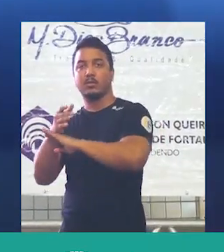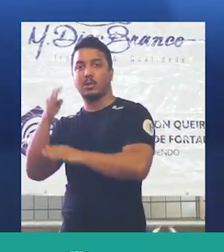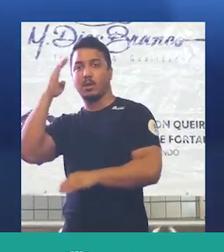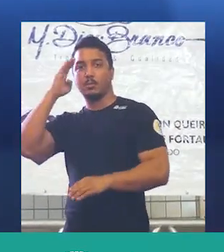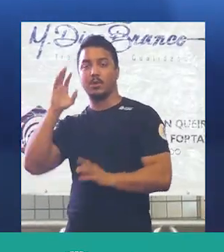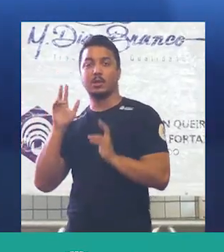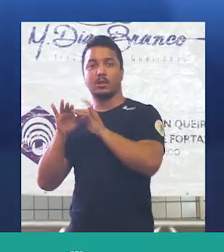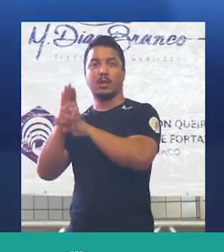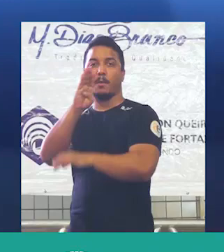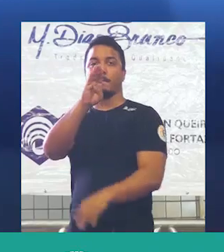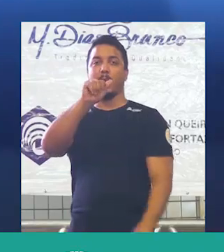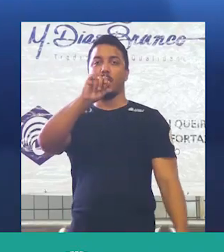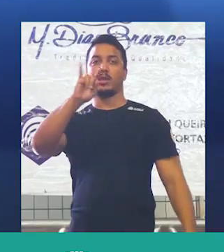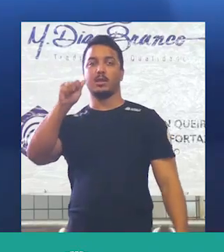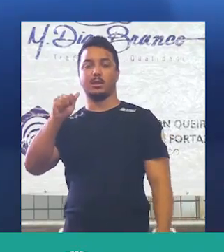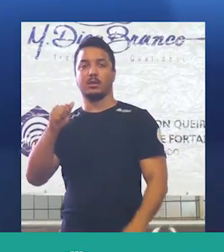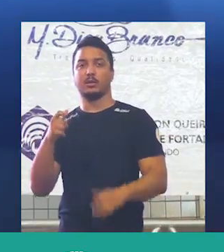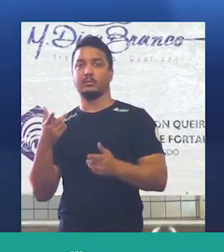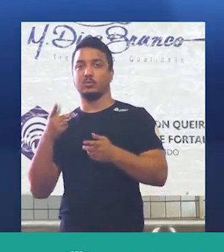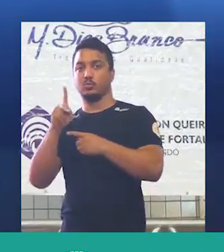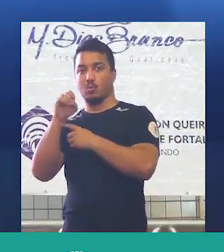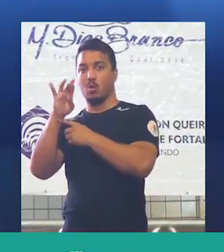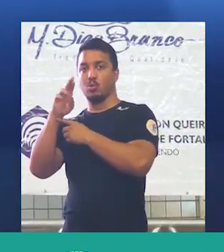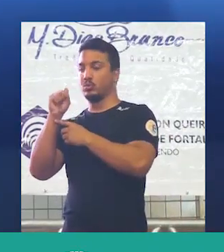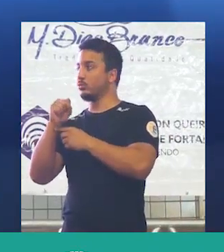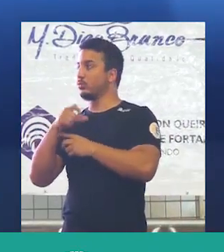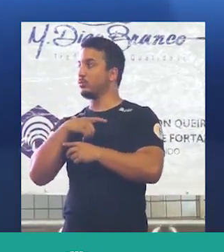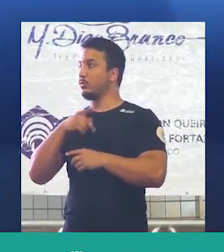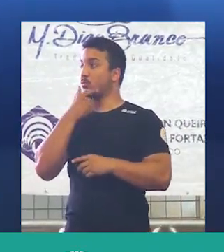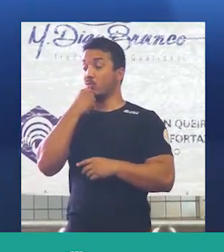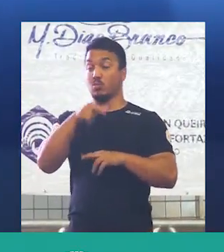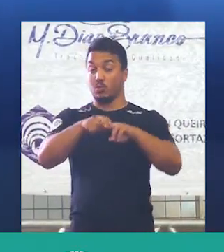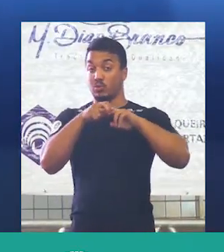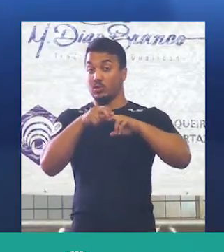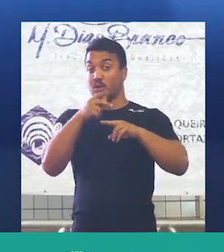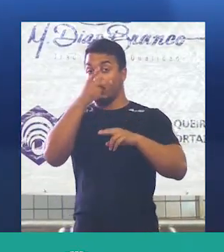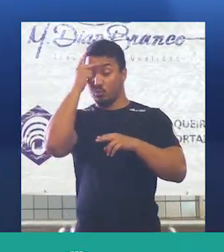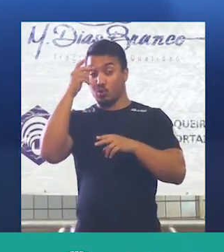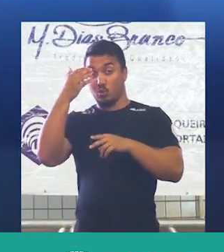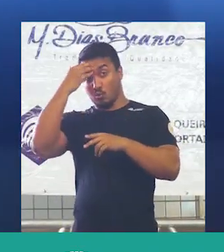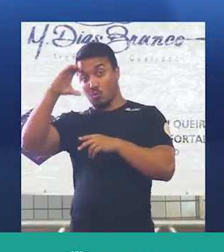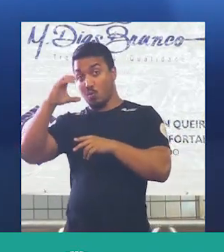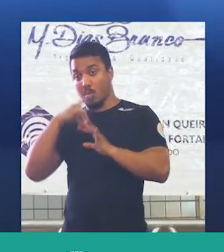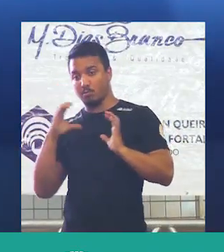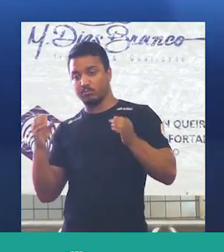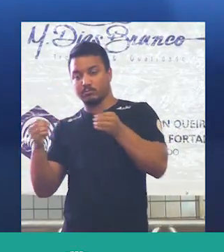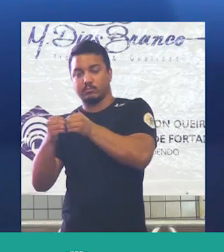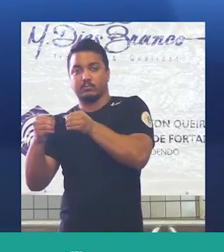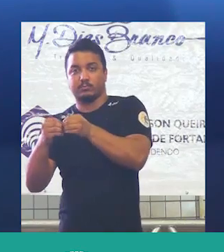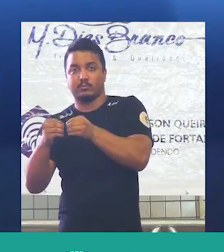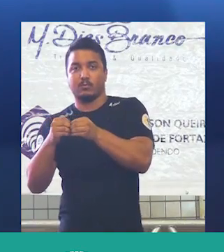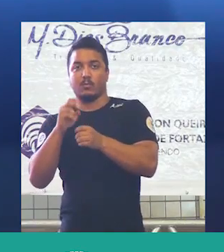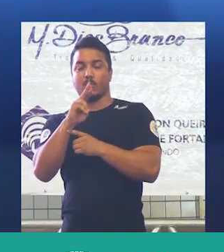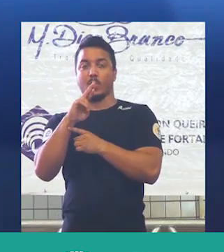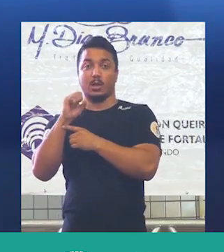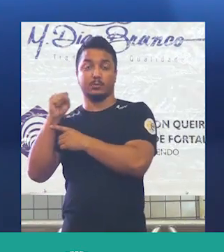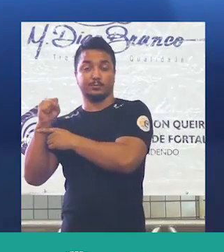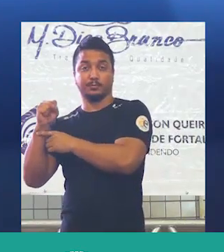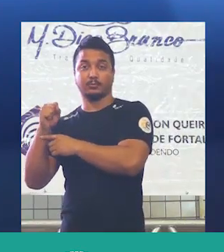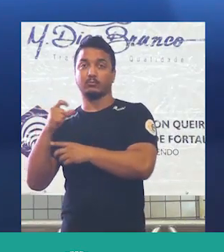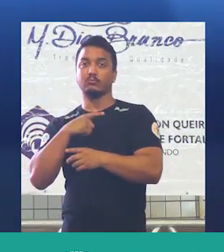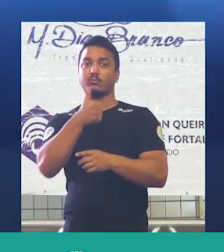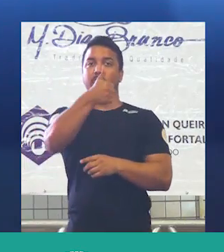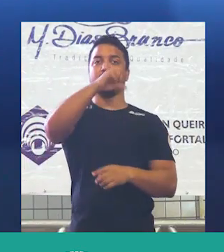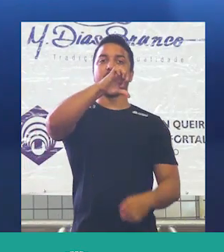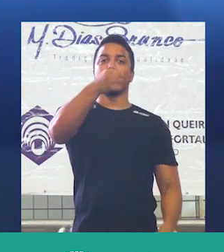militarmente no ataque da Baía dos Porcos. Com isso, Cuba se aproximou da União Soviética e só 2 anos depois, em